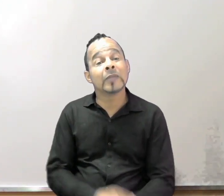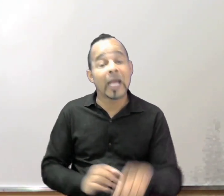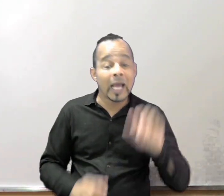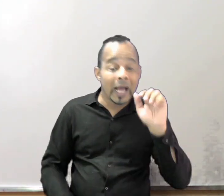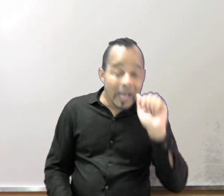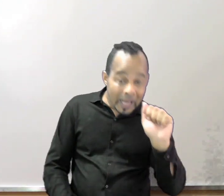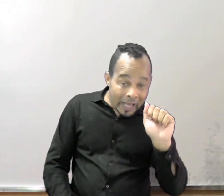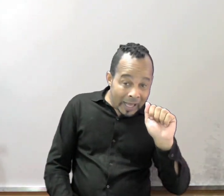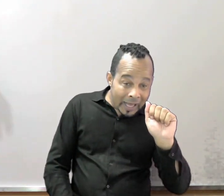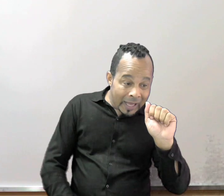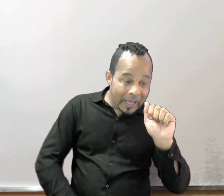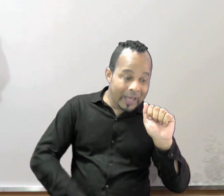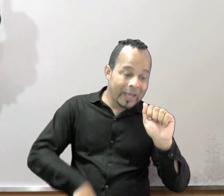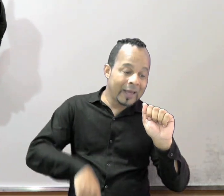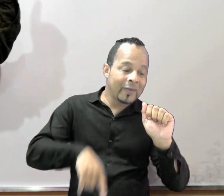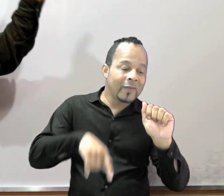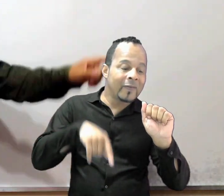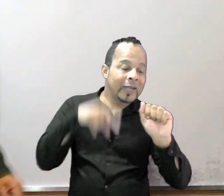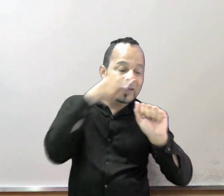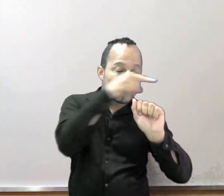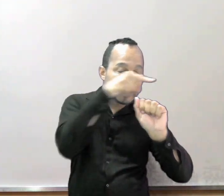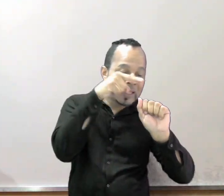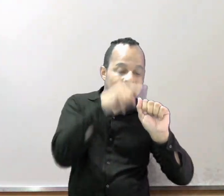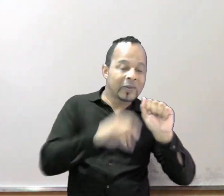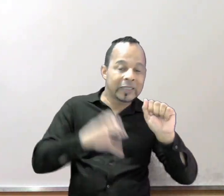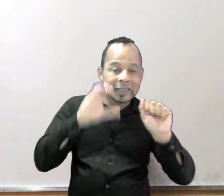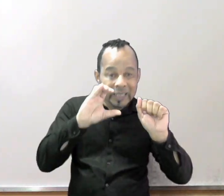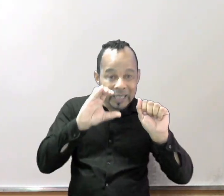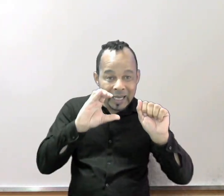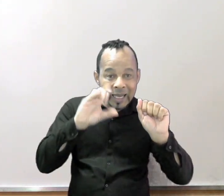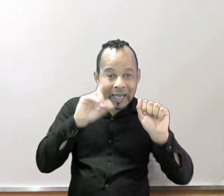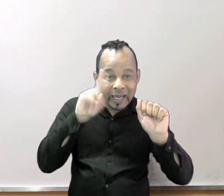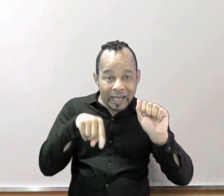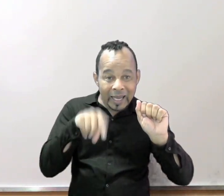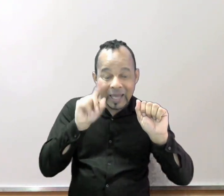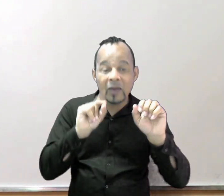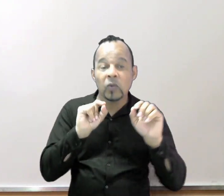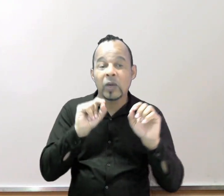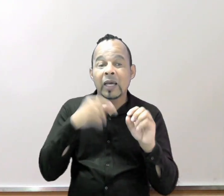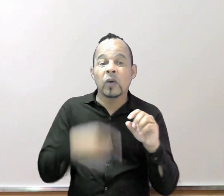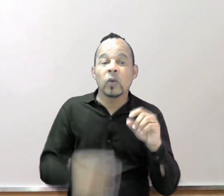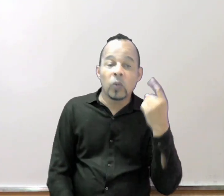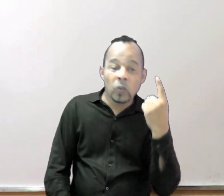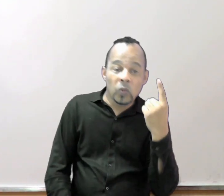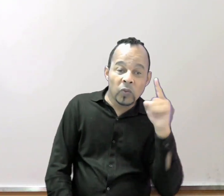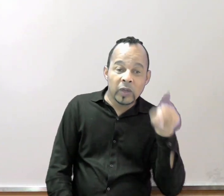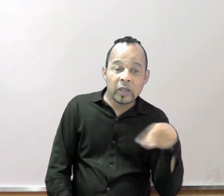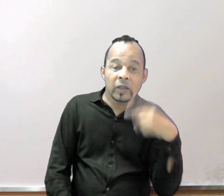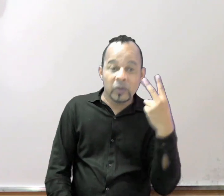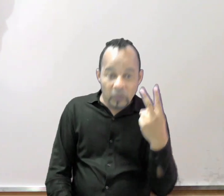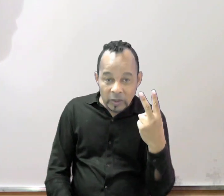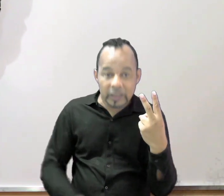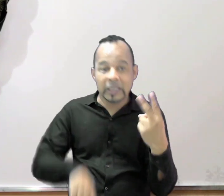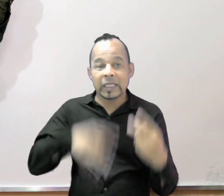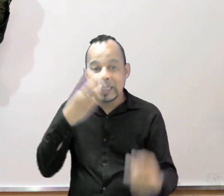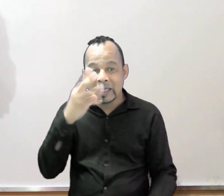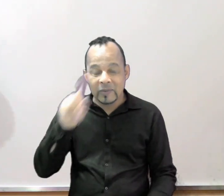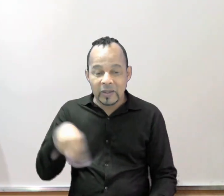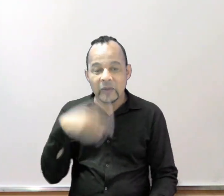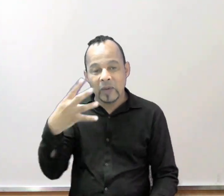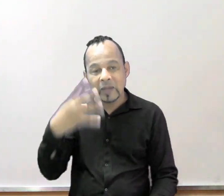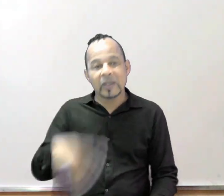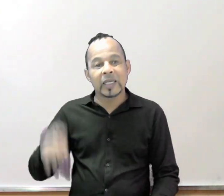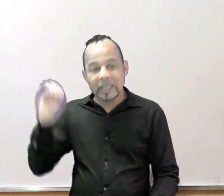vetorial C, sendo A o vetor 310 e C o vetor 1,2, 3,4,